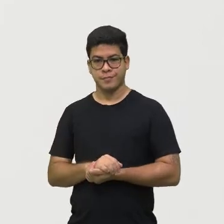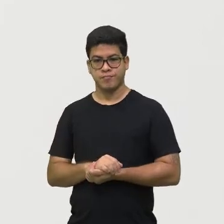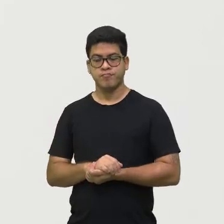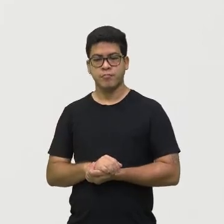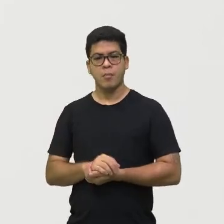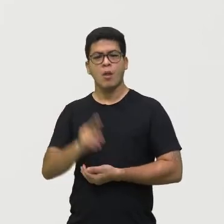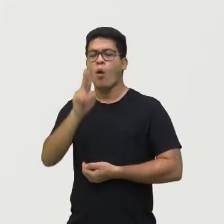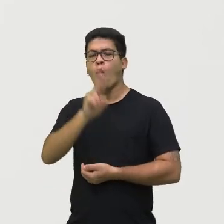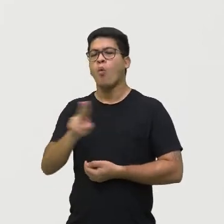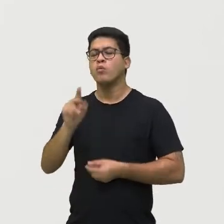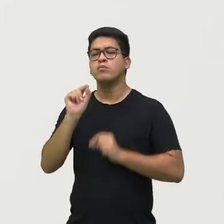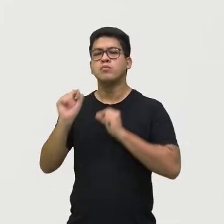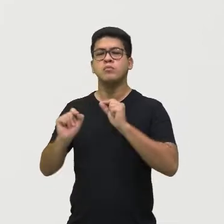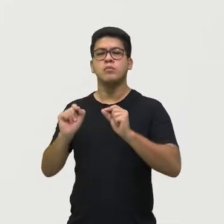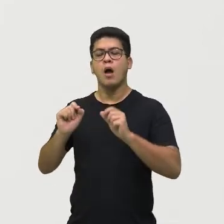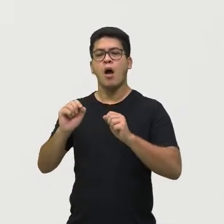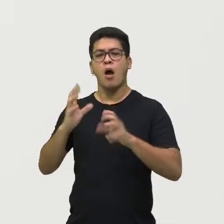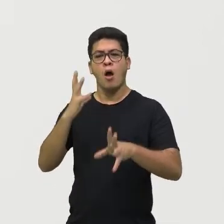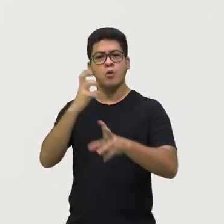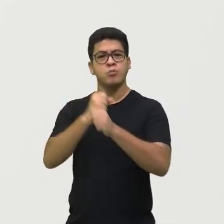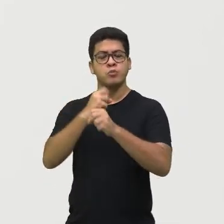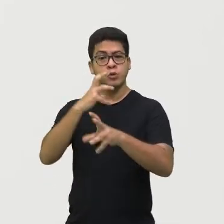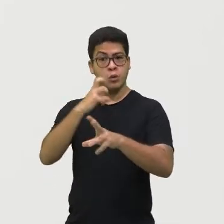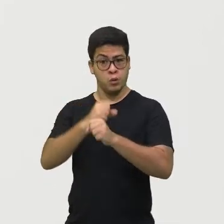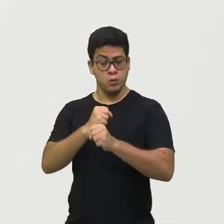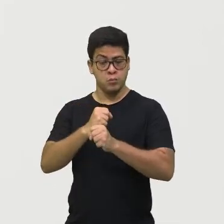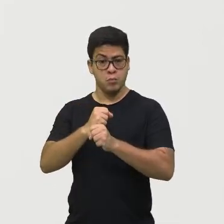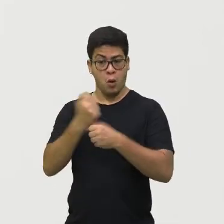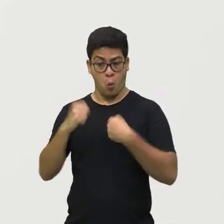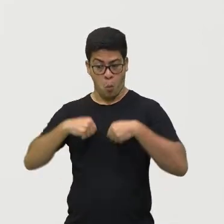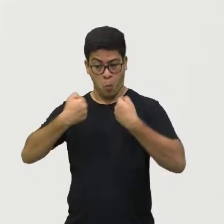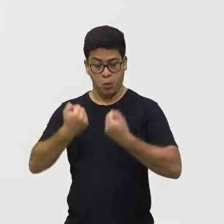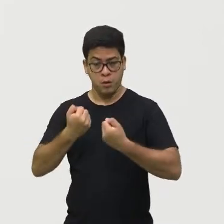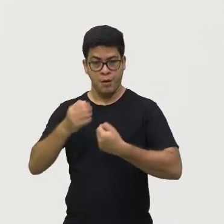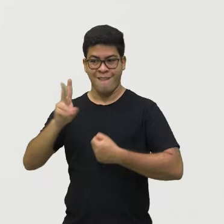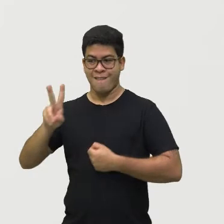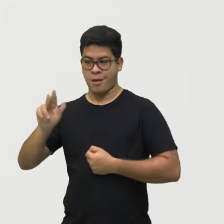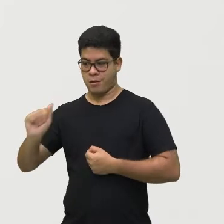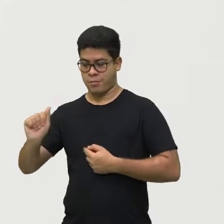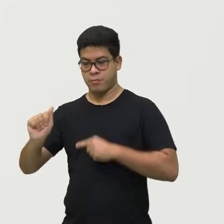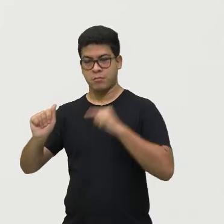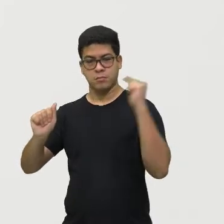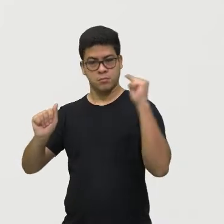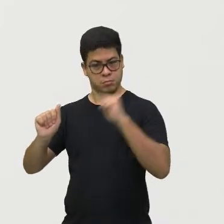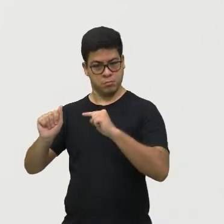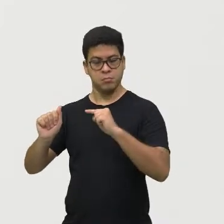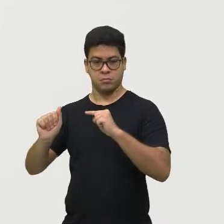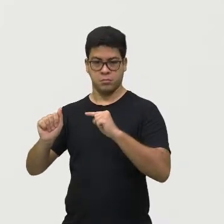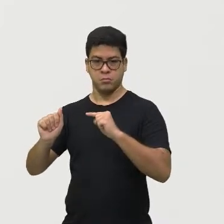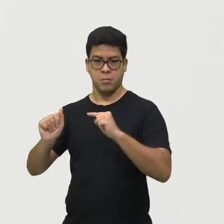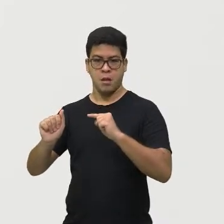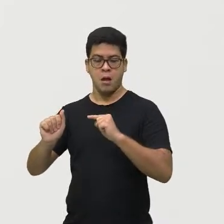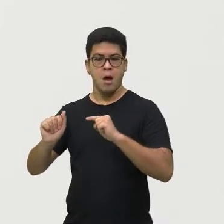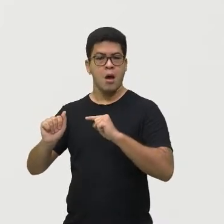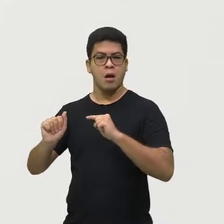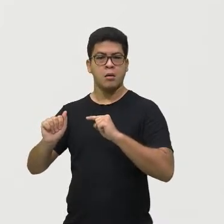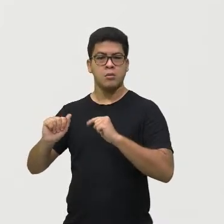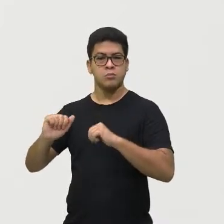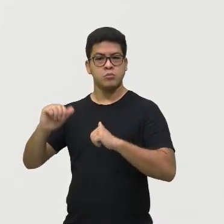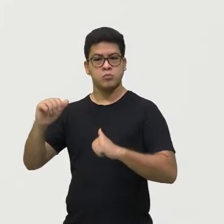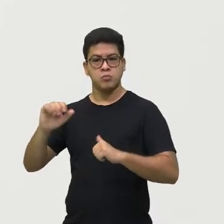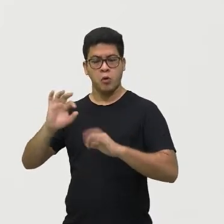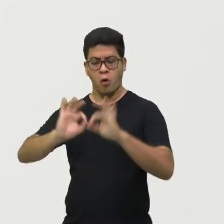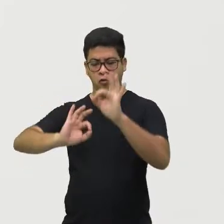Veja, eu tenho que calcular, então, o potencial VA, que é o potencial gerado no ponto A.